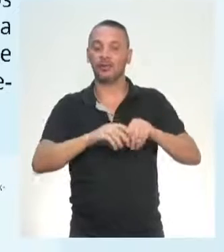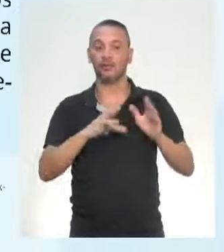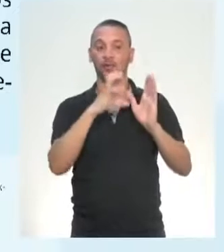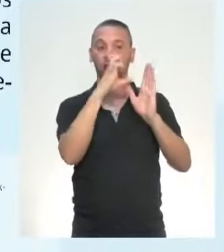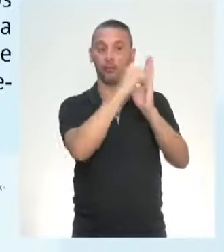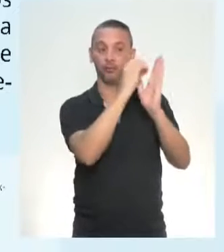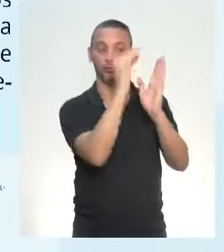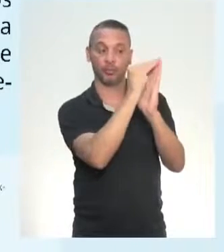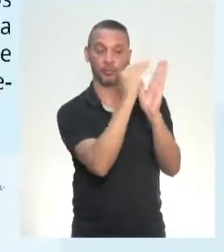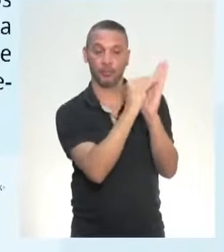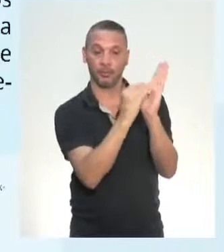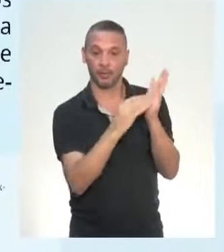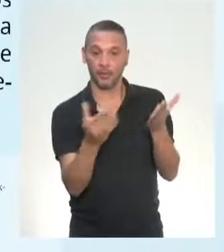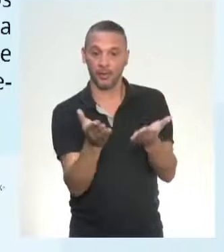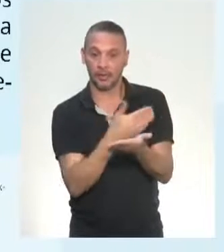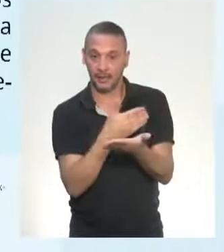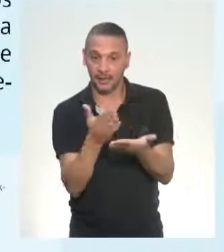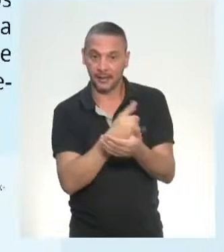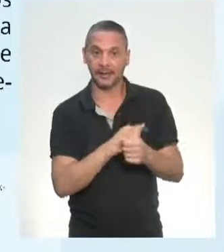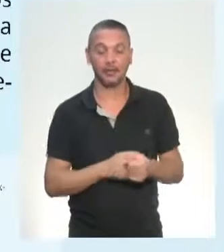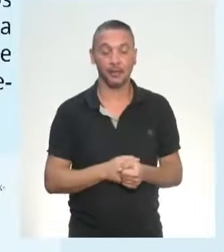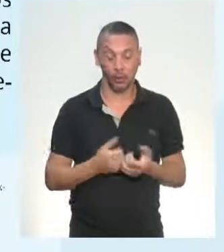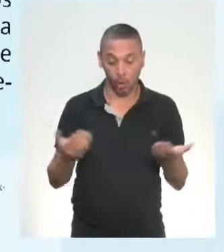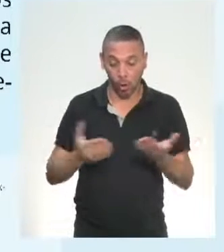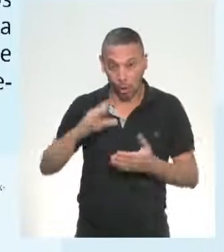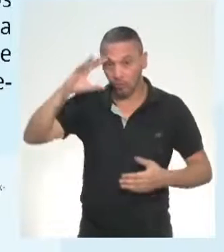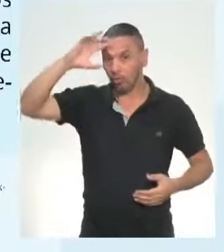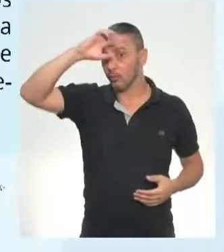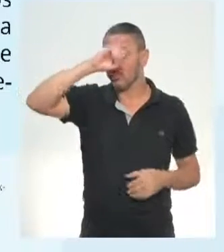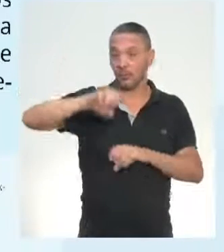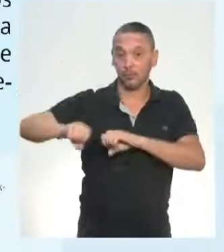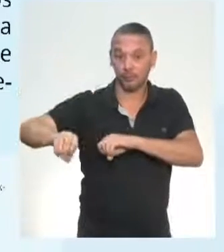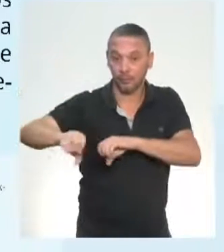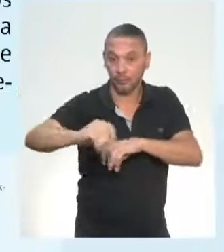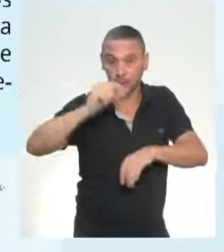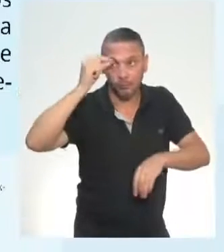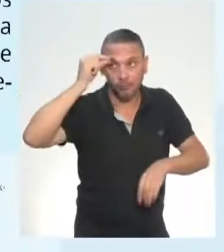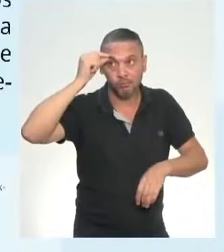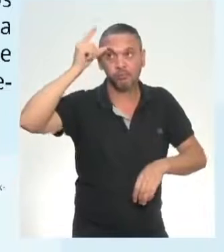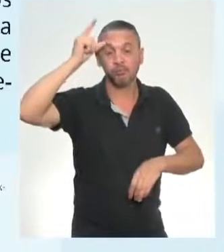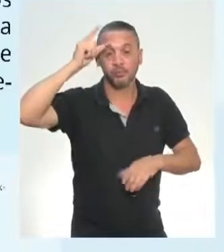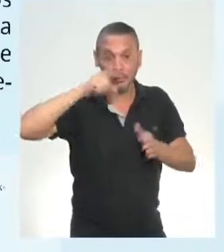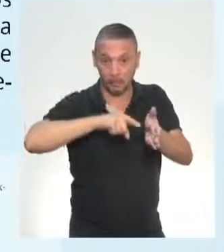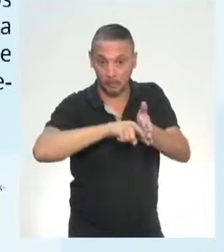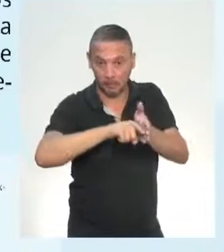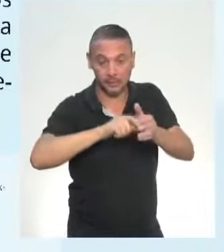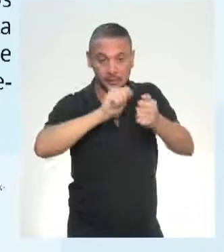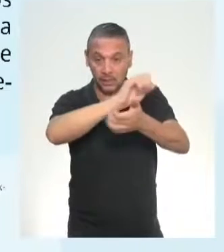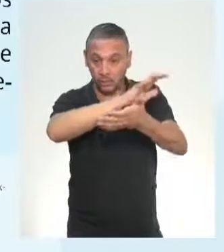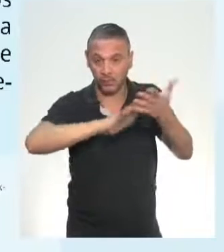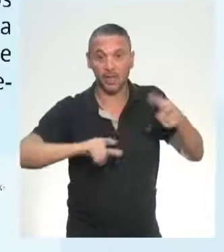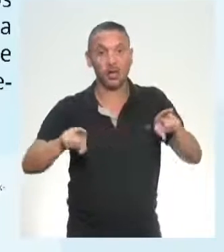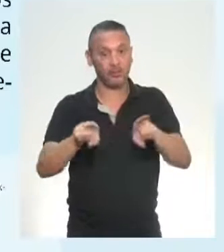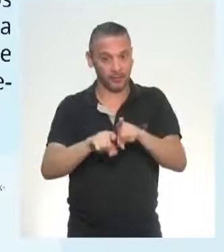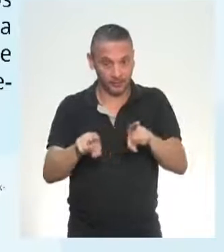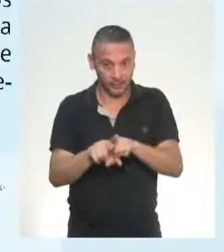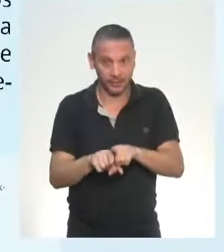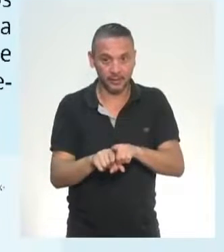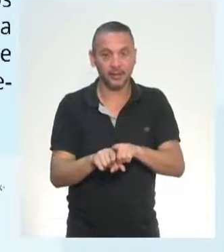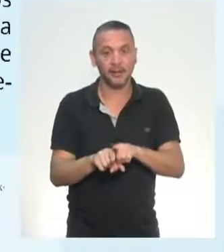os seus registros no seu caderno e, a partir dos conhecimentos construídos com a pesquisa da atividade